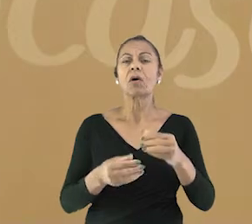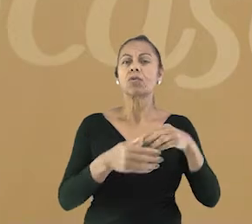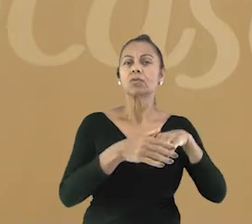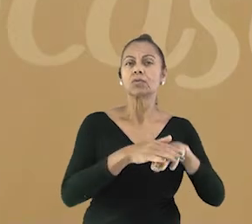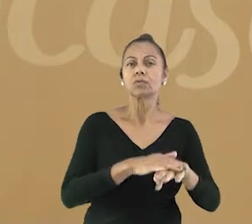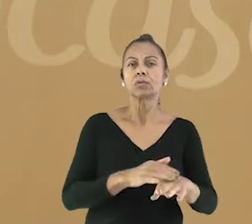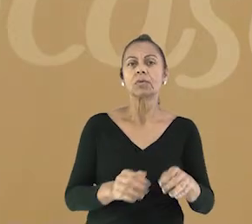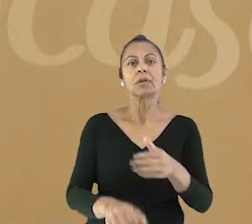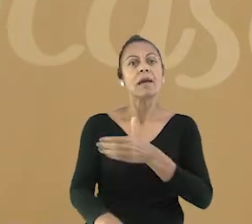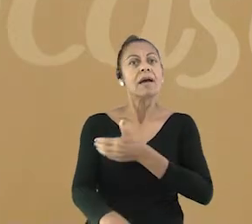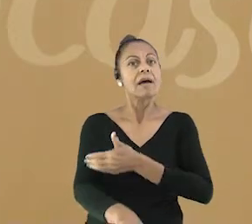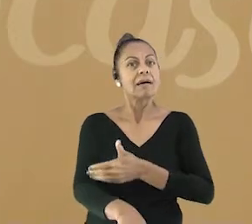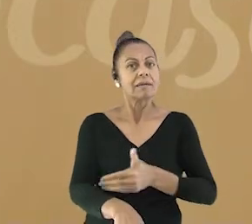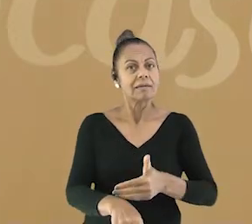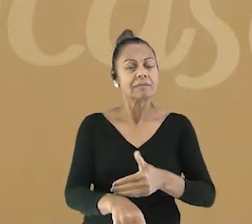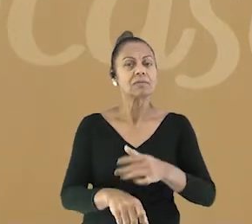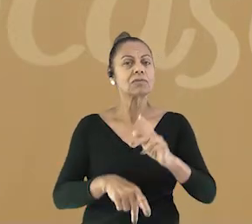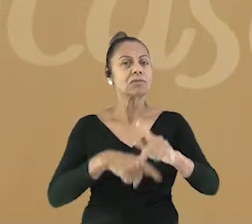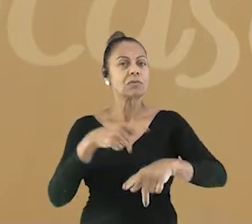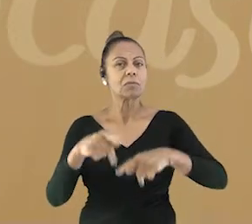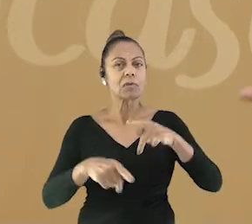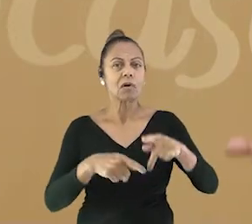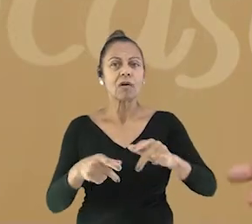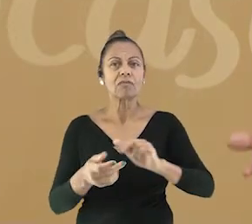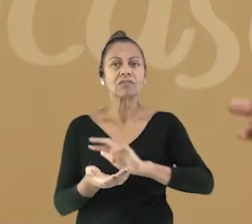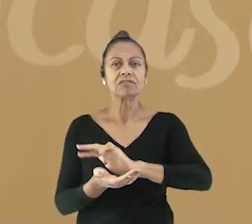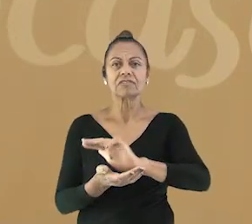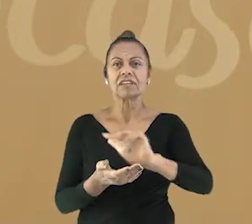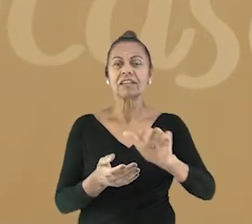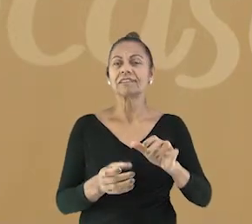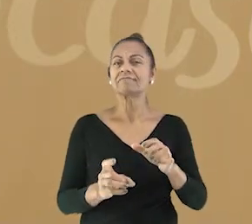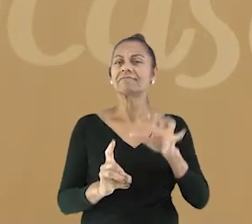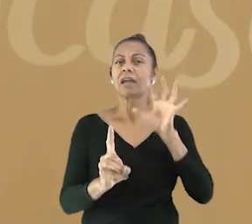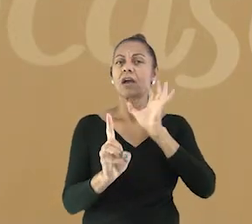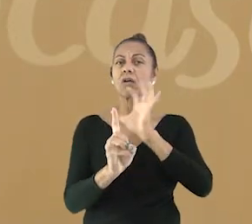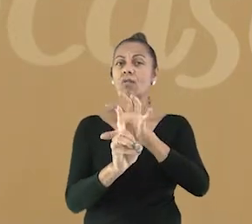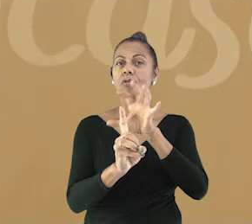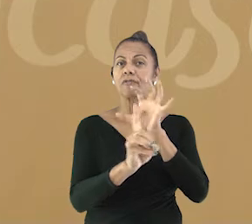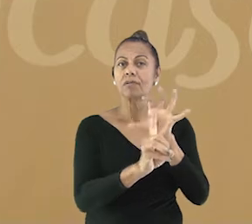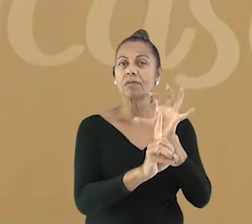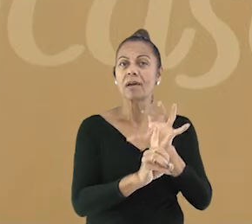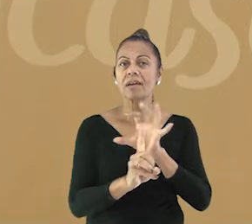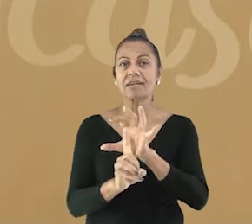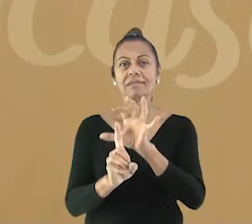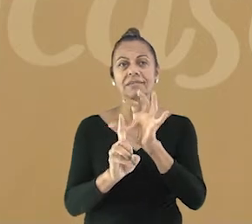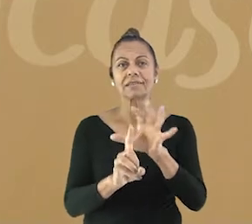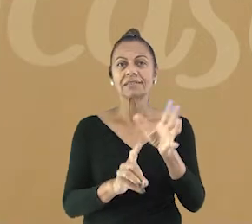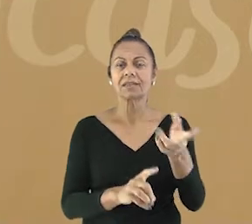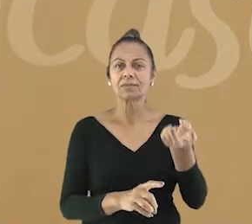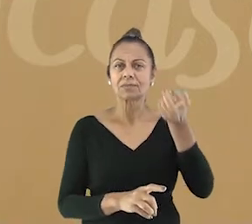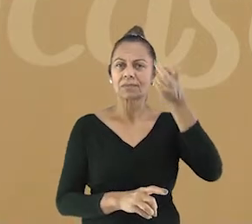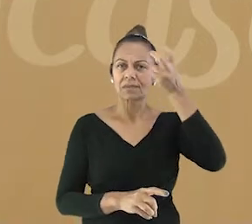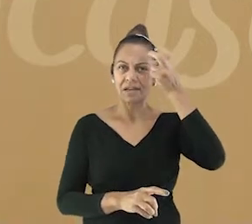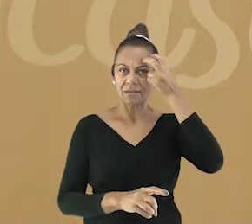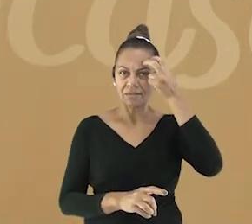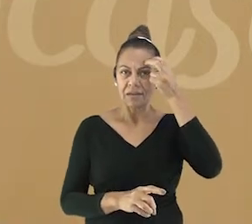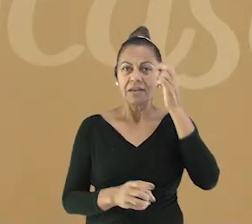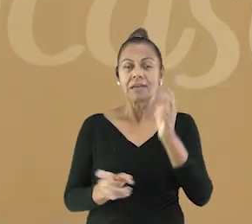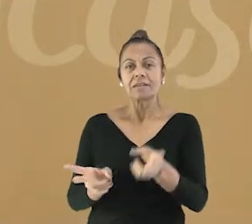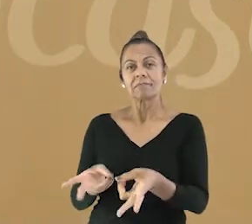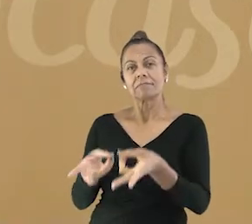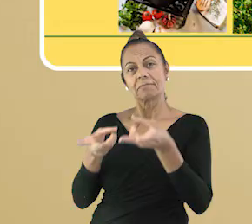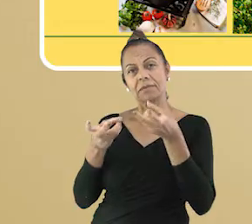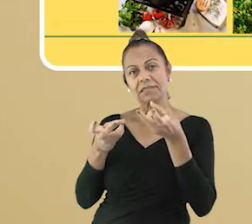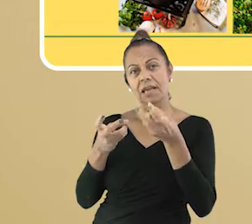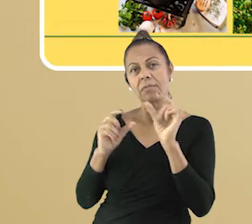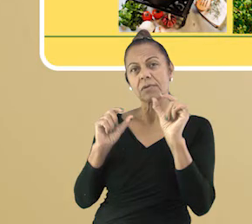diferentes culturas e hábitos de todos esses povos diferentes, e assim criou uma identidade cultural que só é percebida